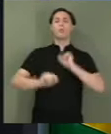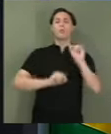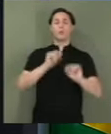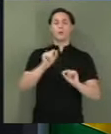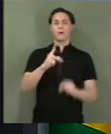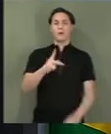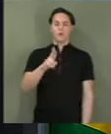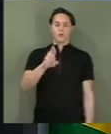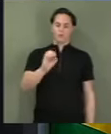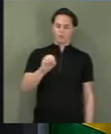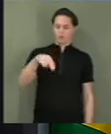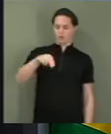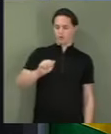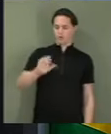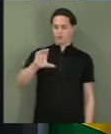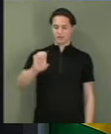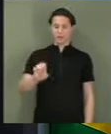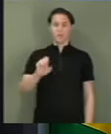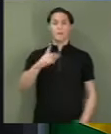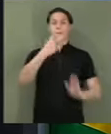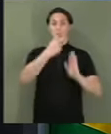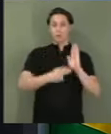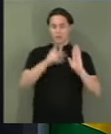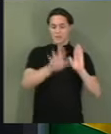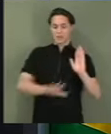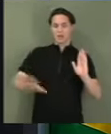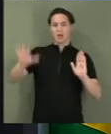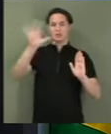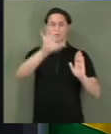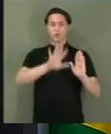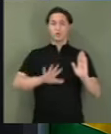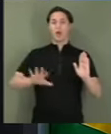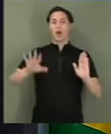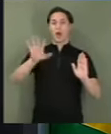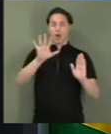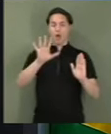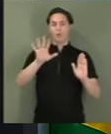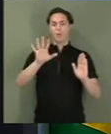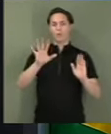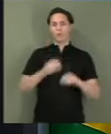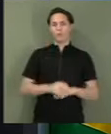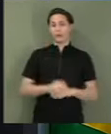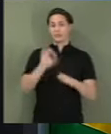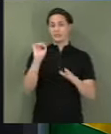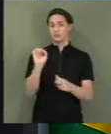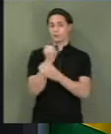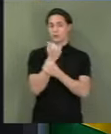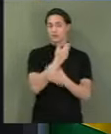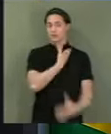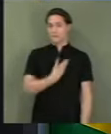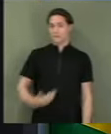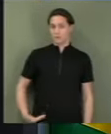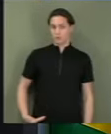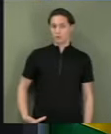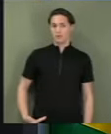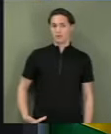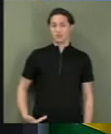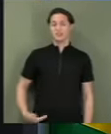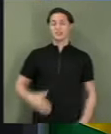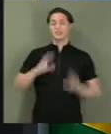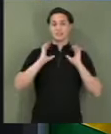pronace programa nacional para S2 programa nacional de segurança pública com